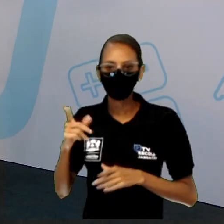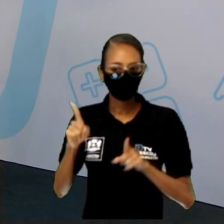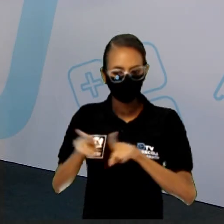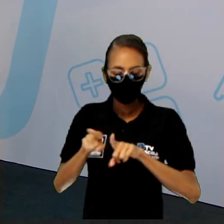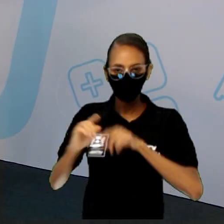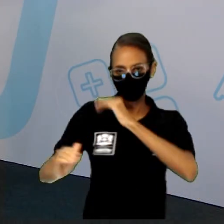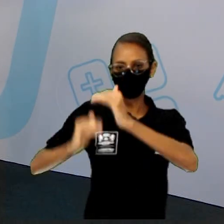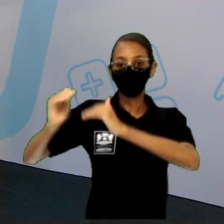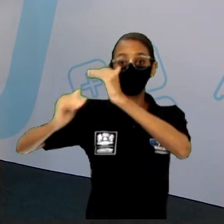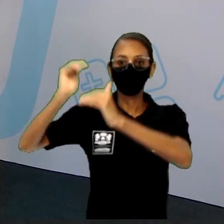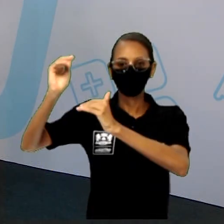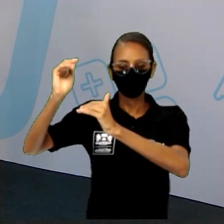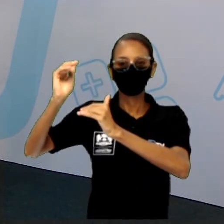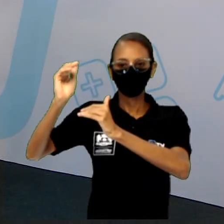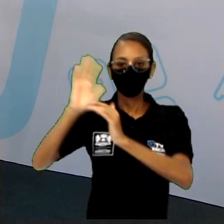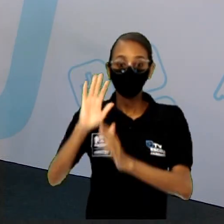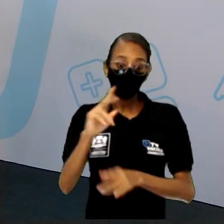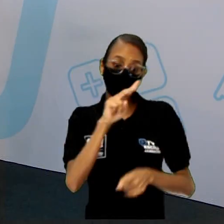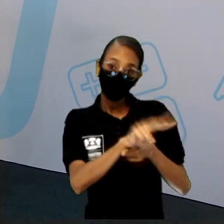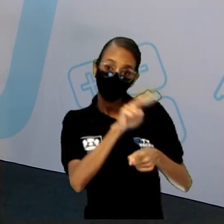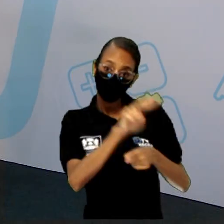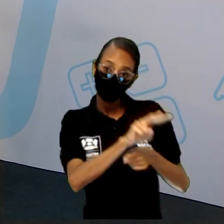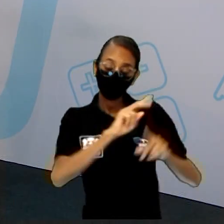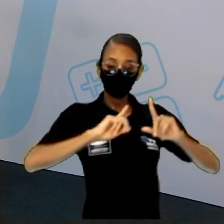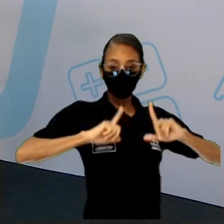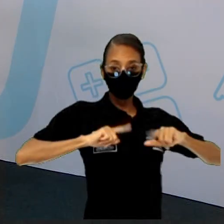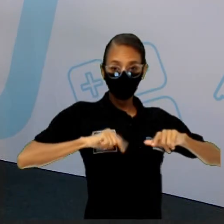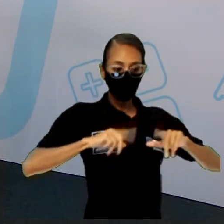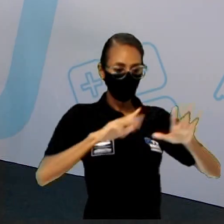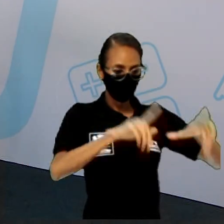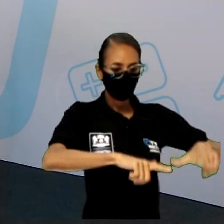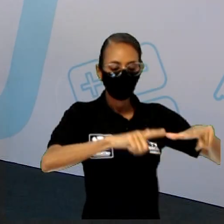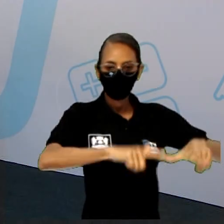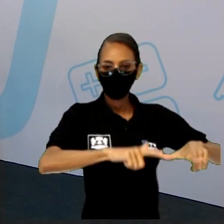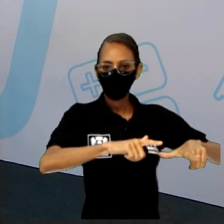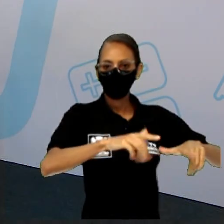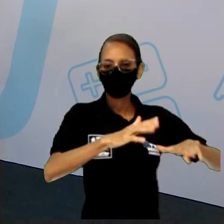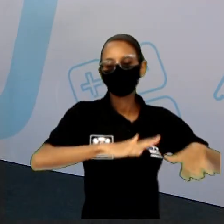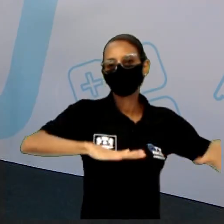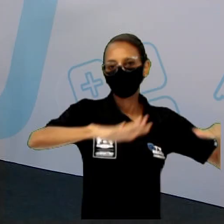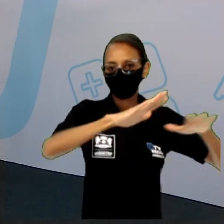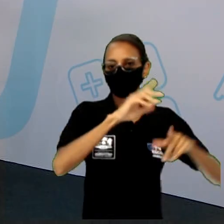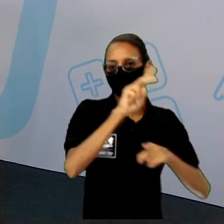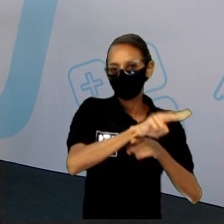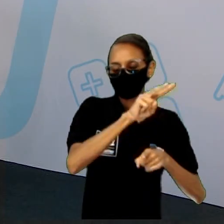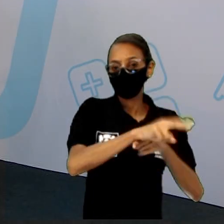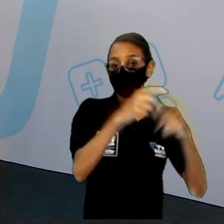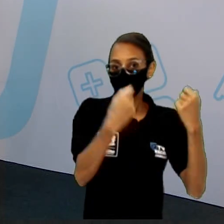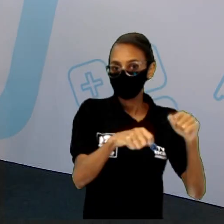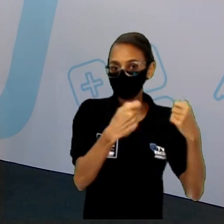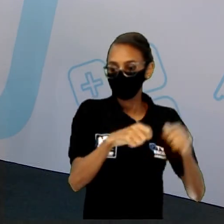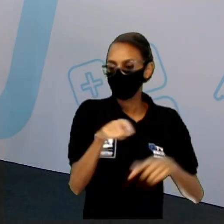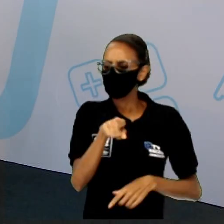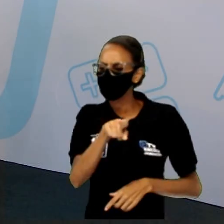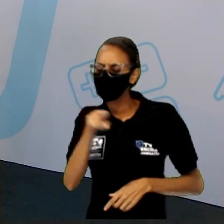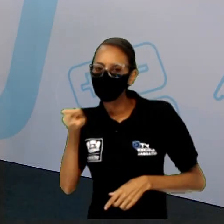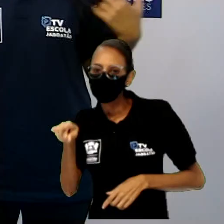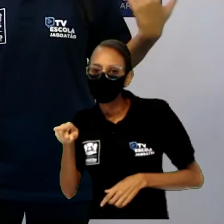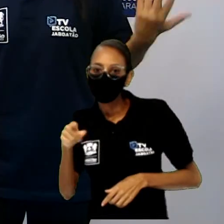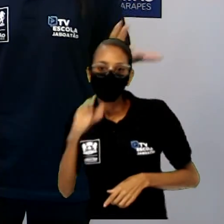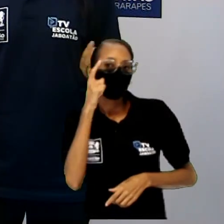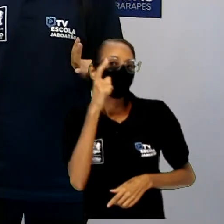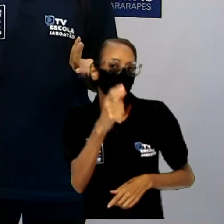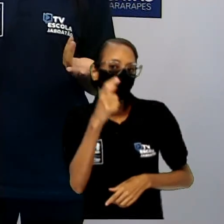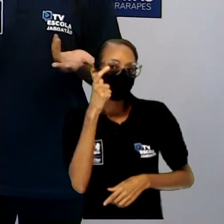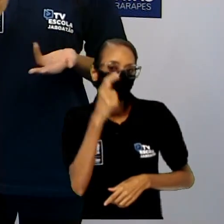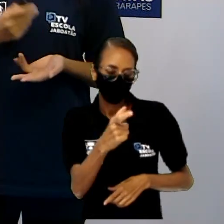eles precisavam proteger a terra deles. Estavam ali vindo outros povos que estavam achando aquelas terras interessantes, então eles precisavam